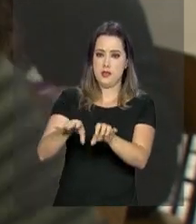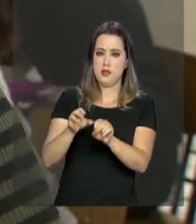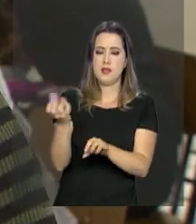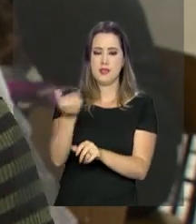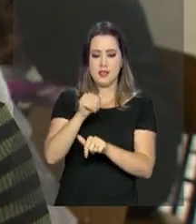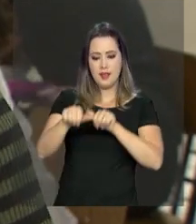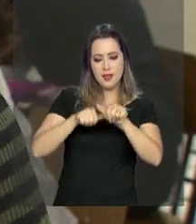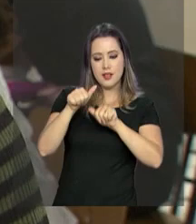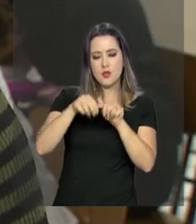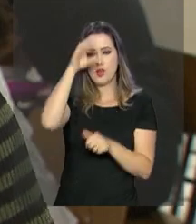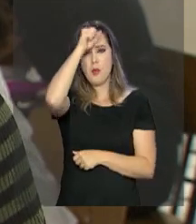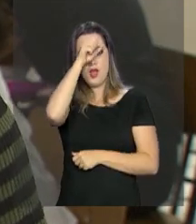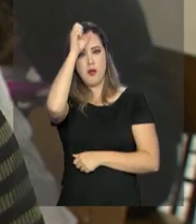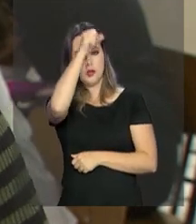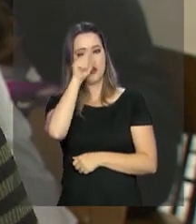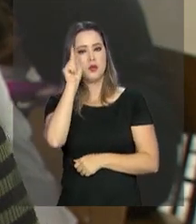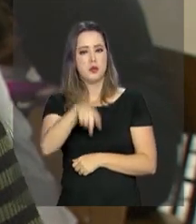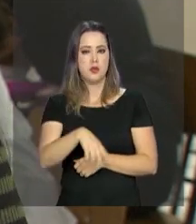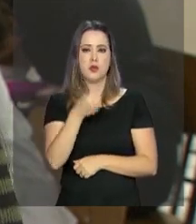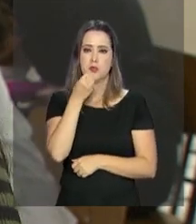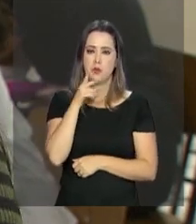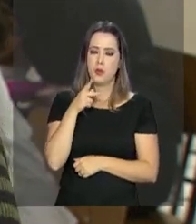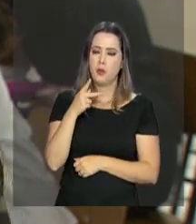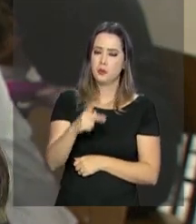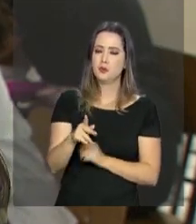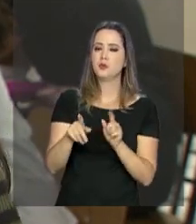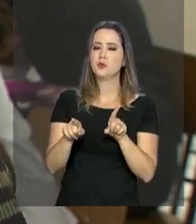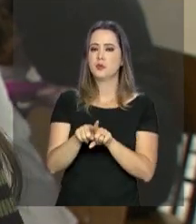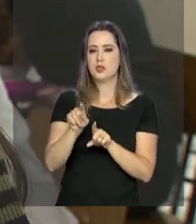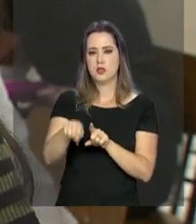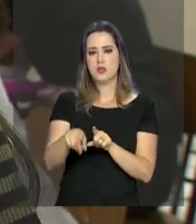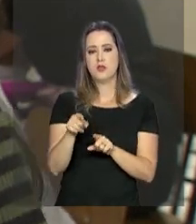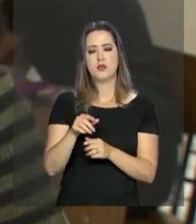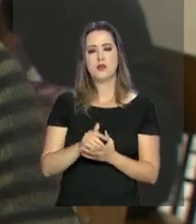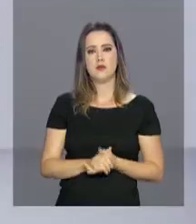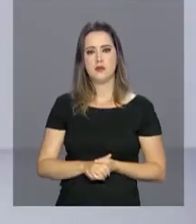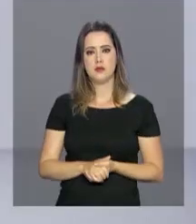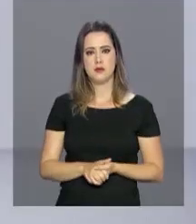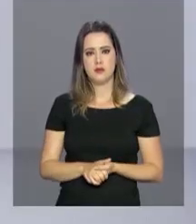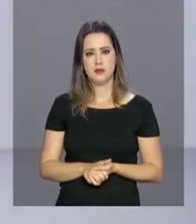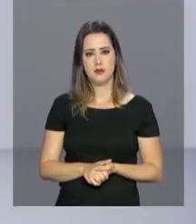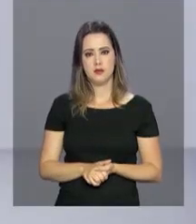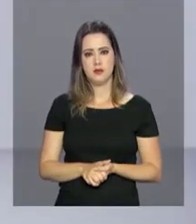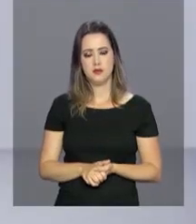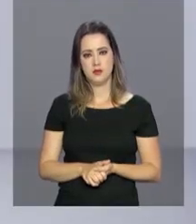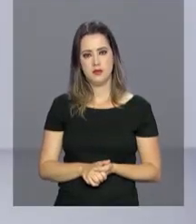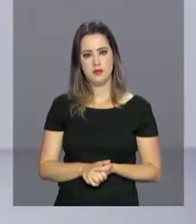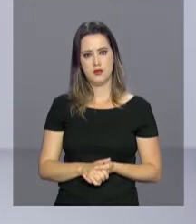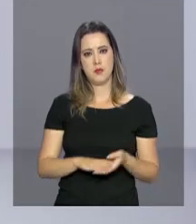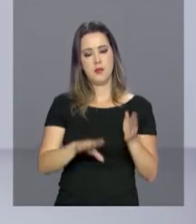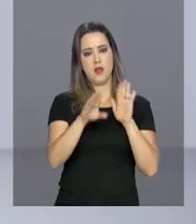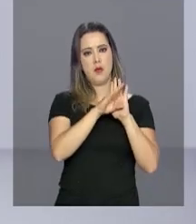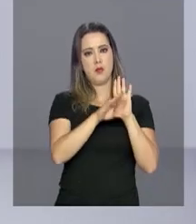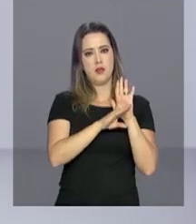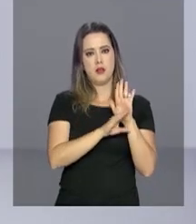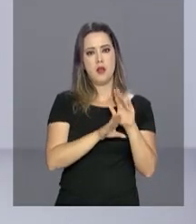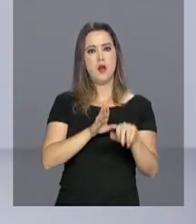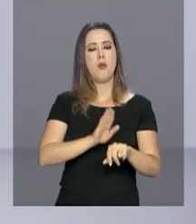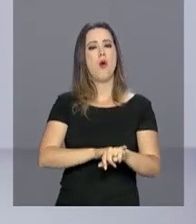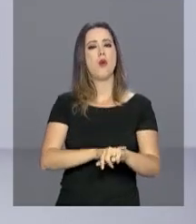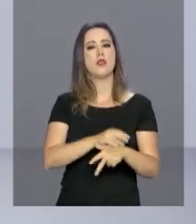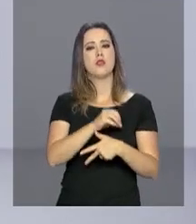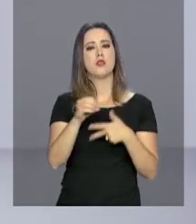quiser transformar isso em conhecimento acredito que caiba ele e o programa hora do enem é